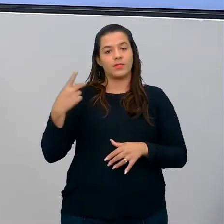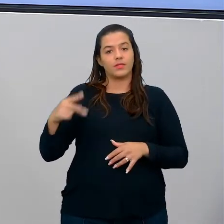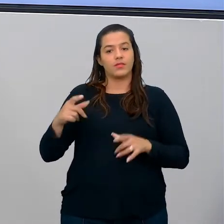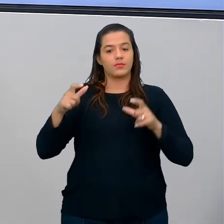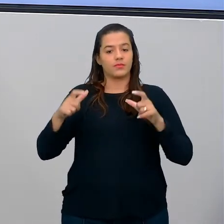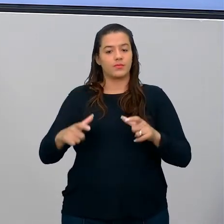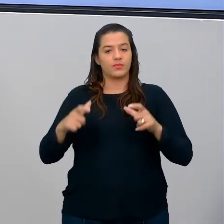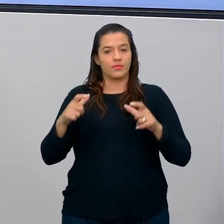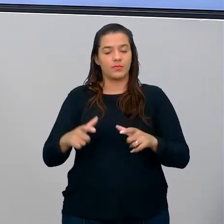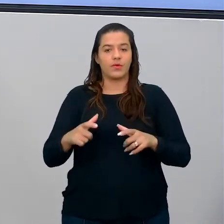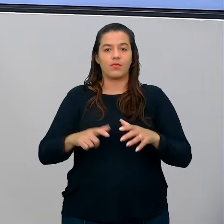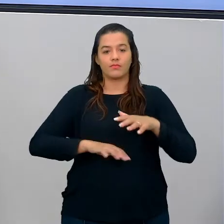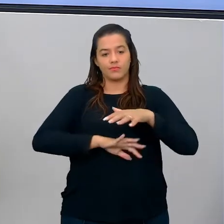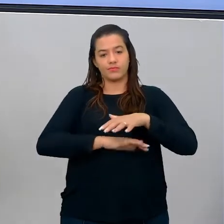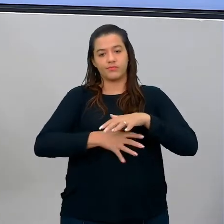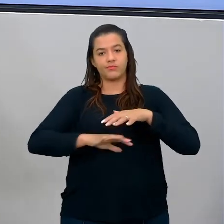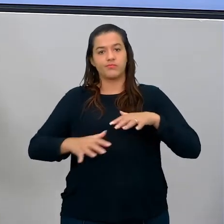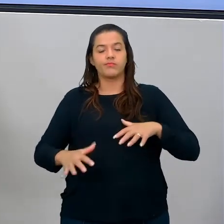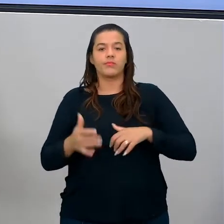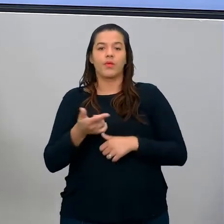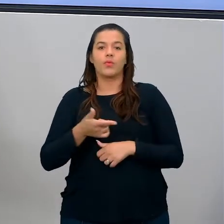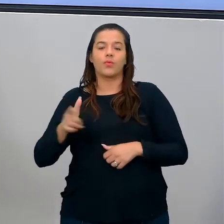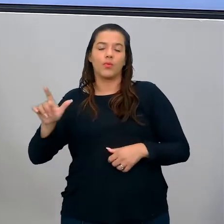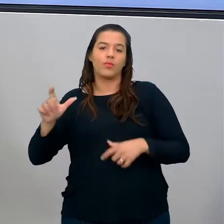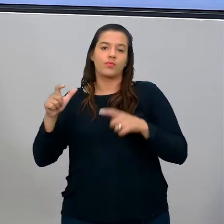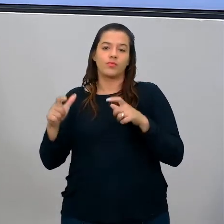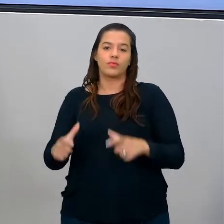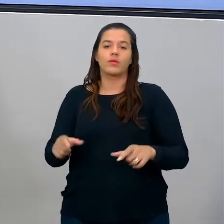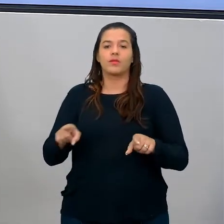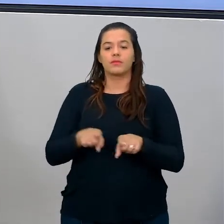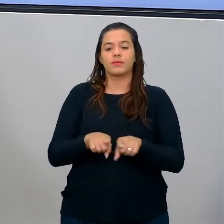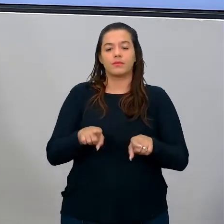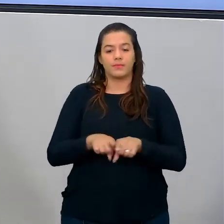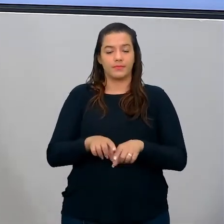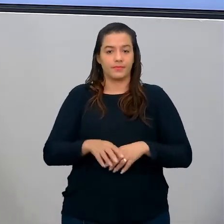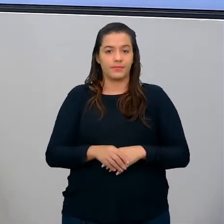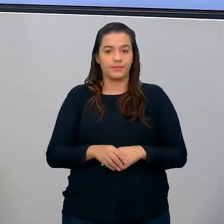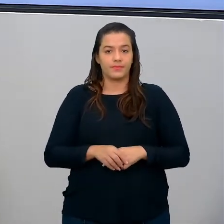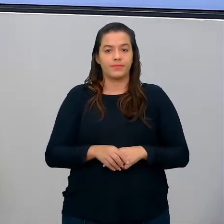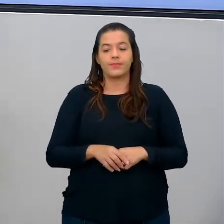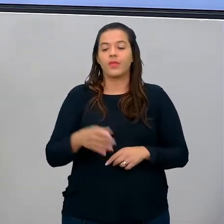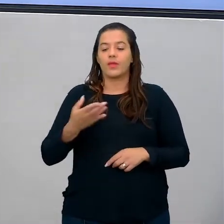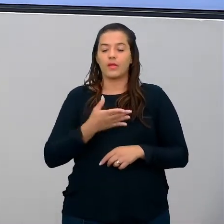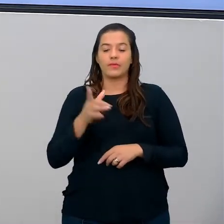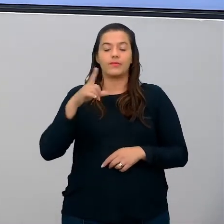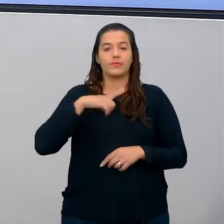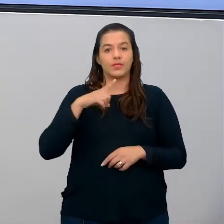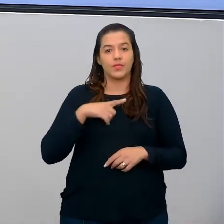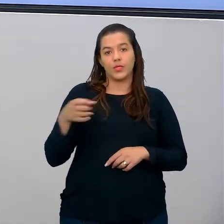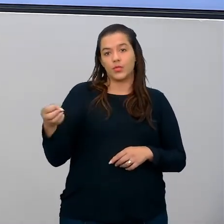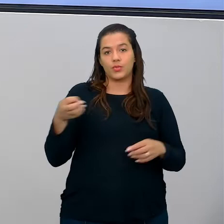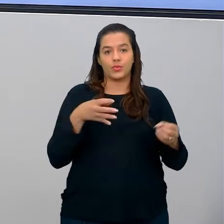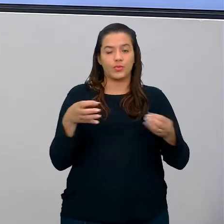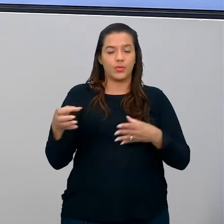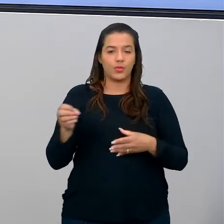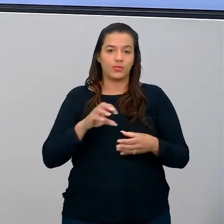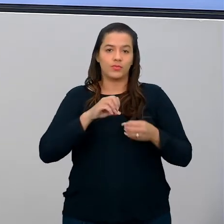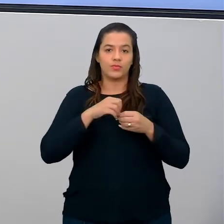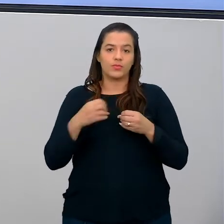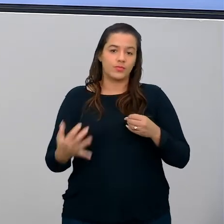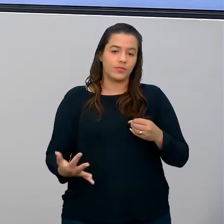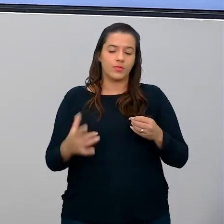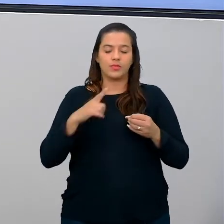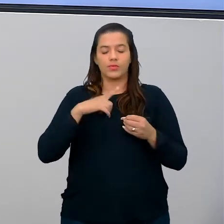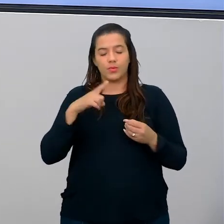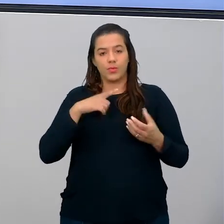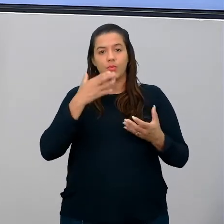local, dessa rocha, para um outro local também. E aí você tem novas componentes, por isso colorações às